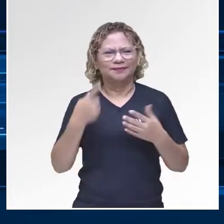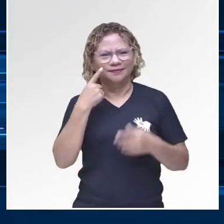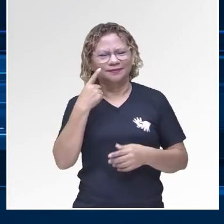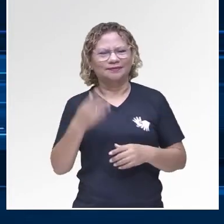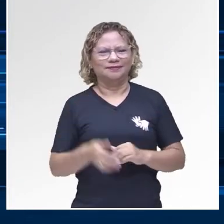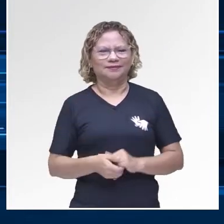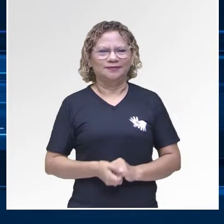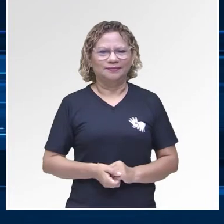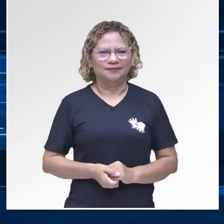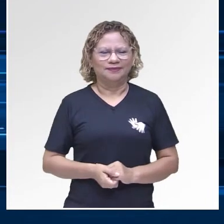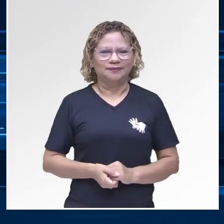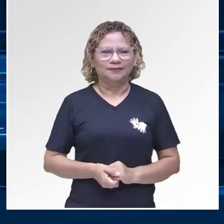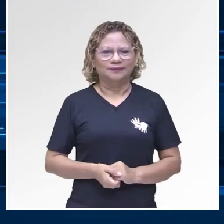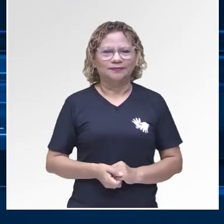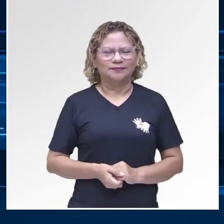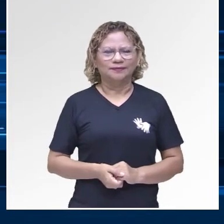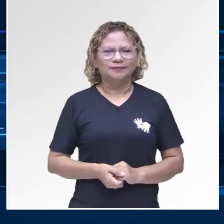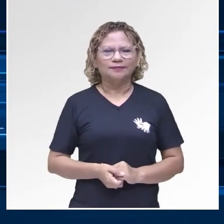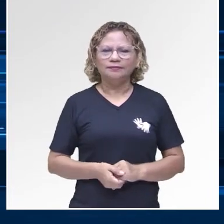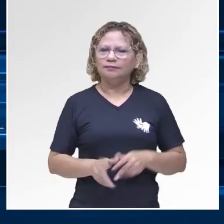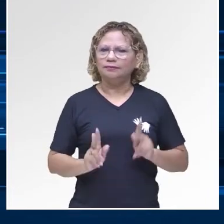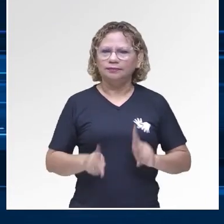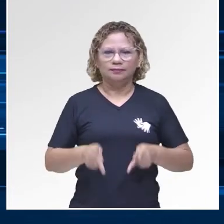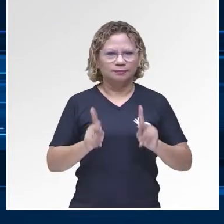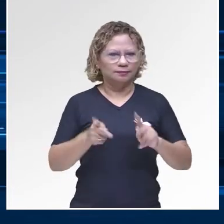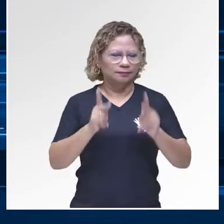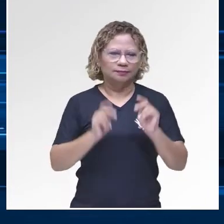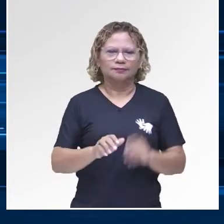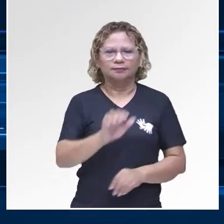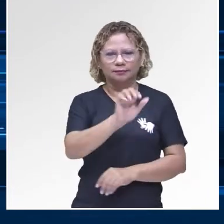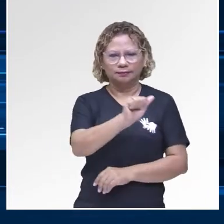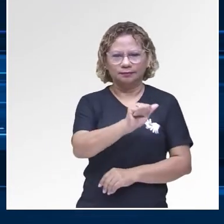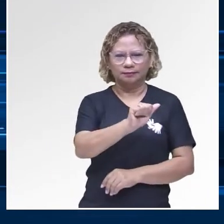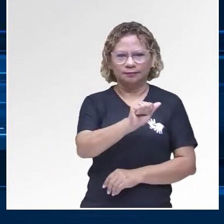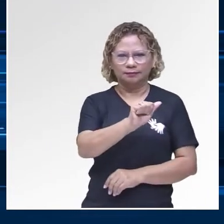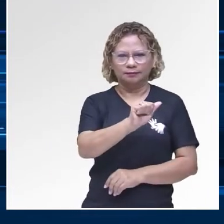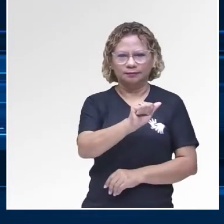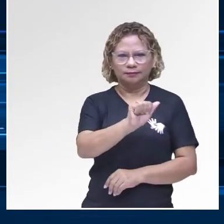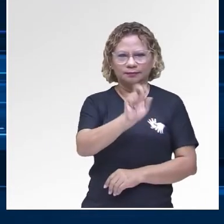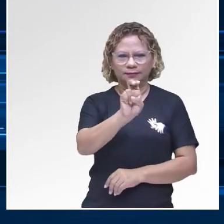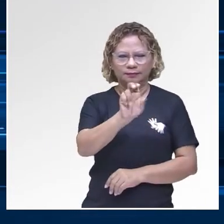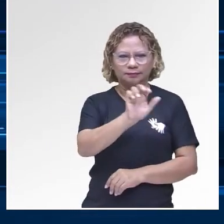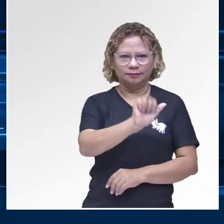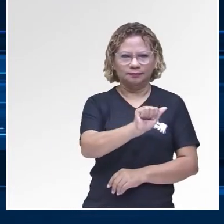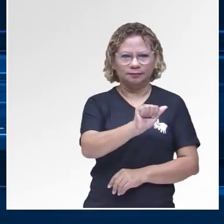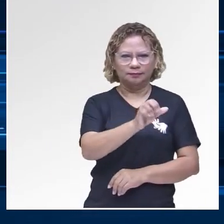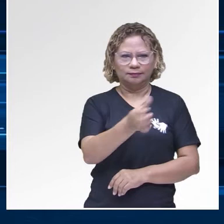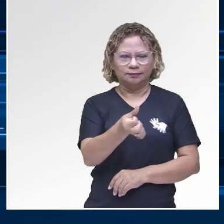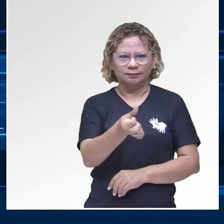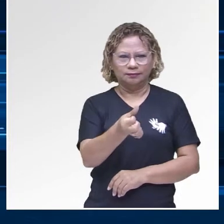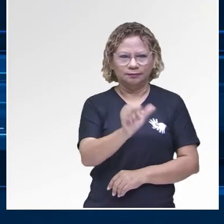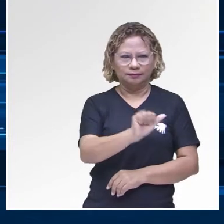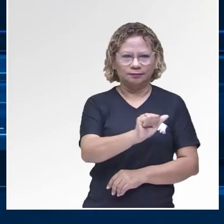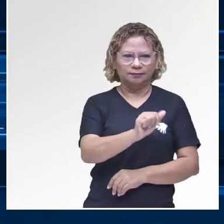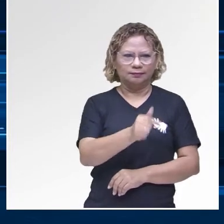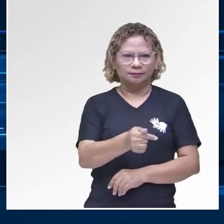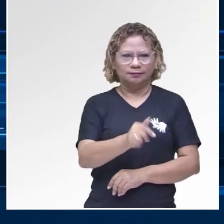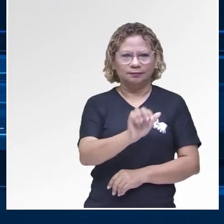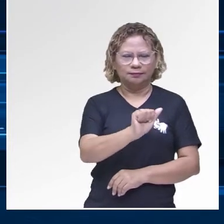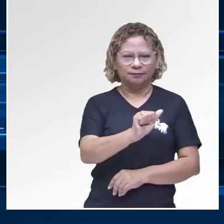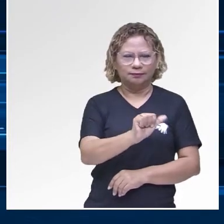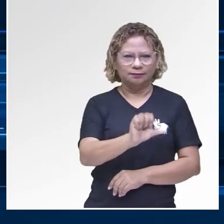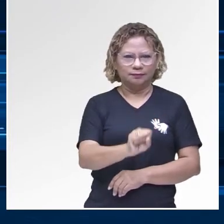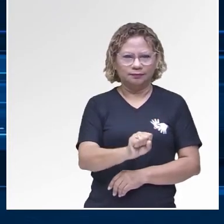7 R's. O A9 seria o A1 mais quantos R's?